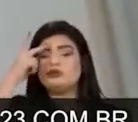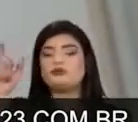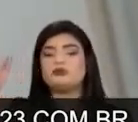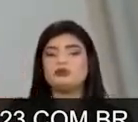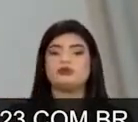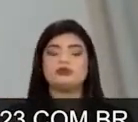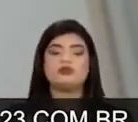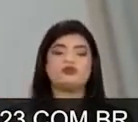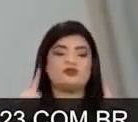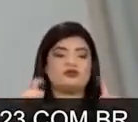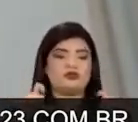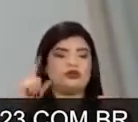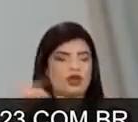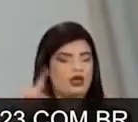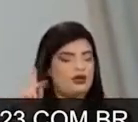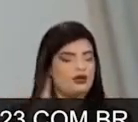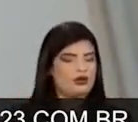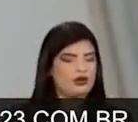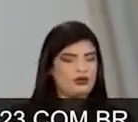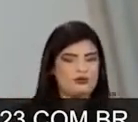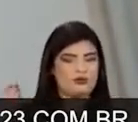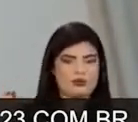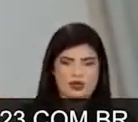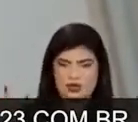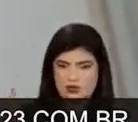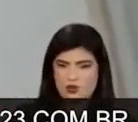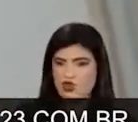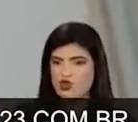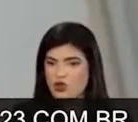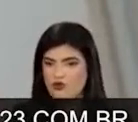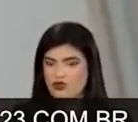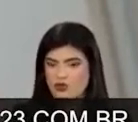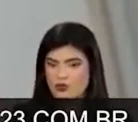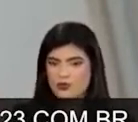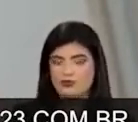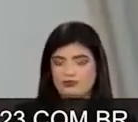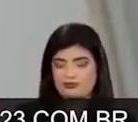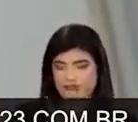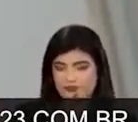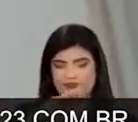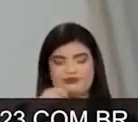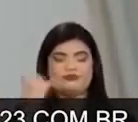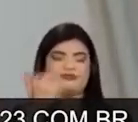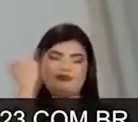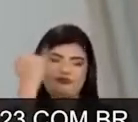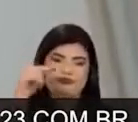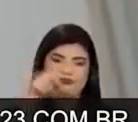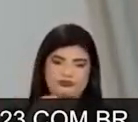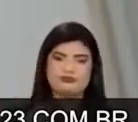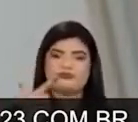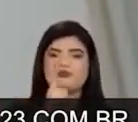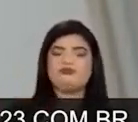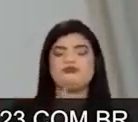tem aquela foto se realmente é ela que está utilizando um número novo. A chamada de vídeo ela vai ser bem importante para você